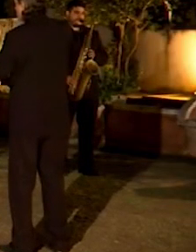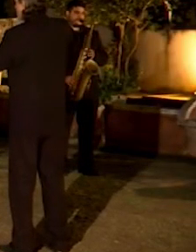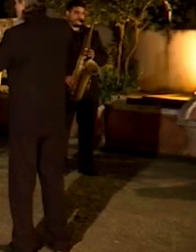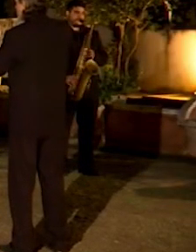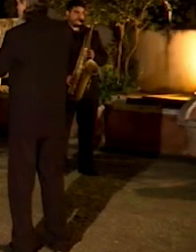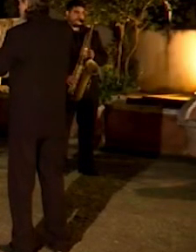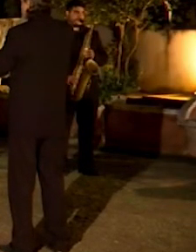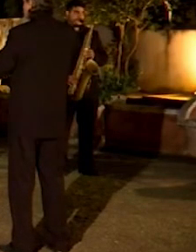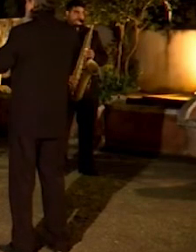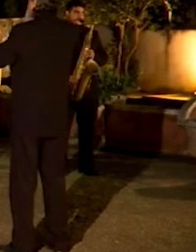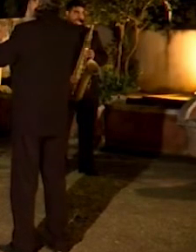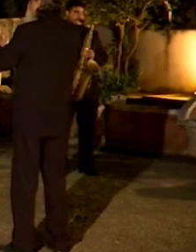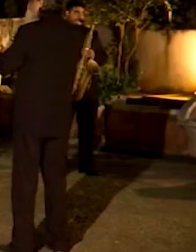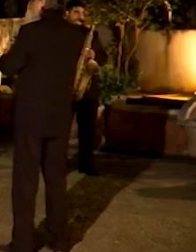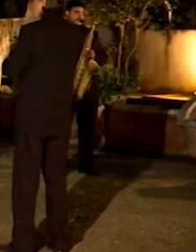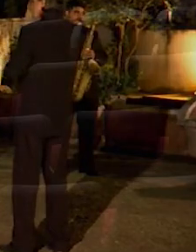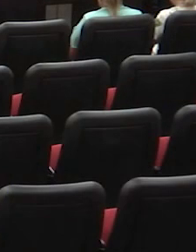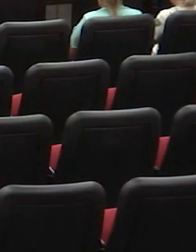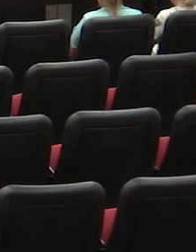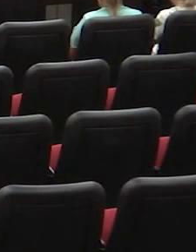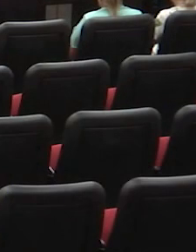seu